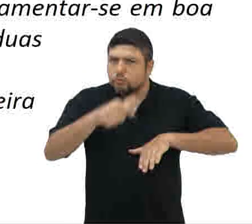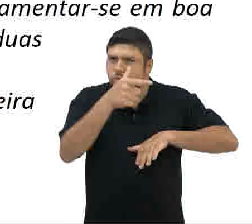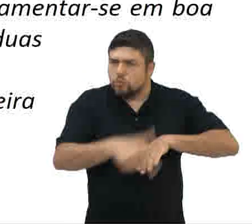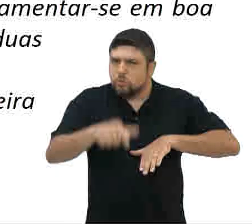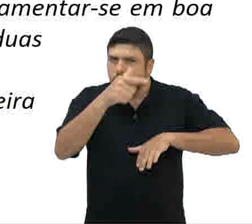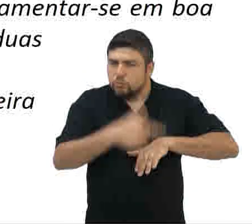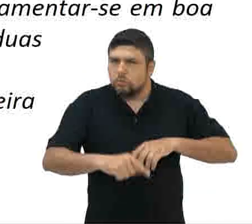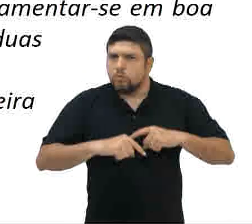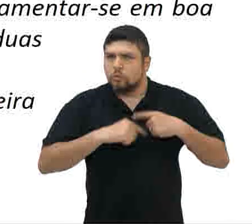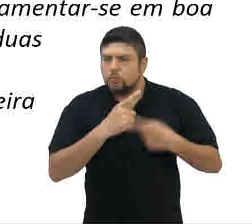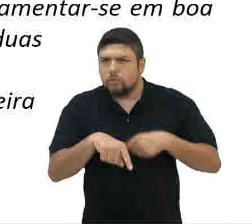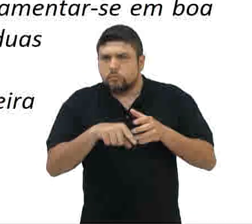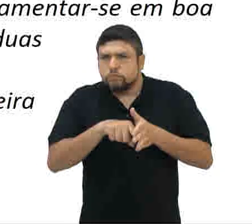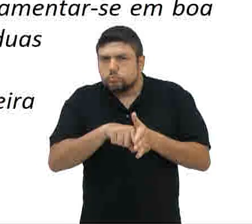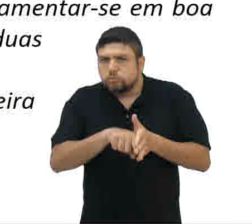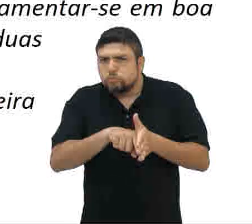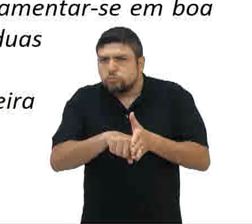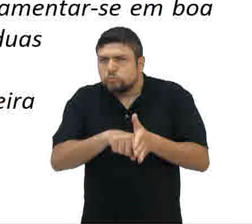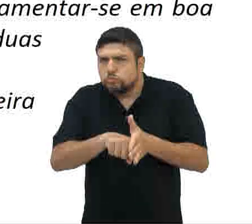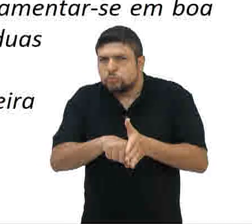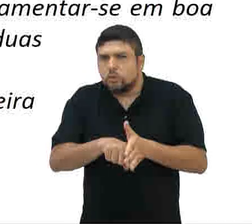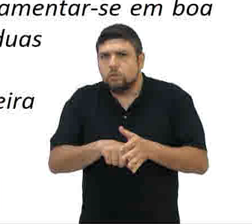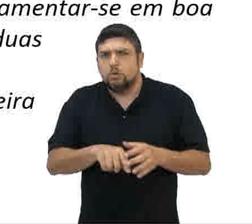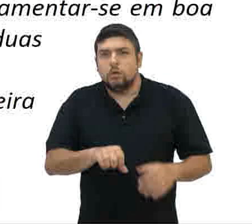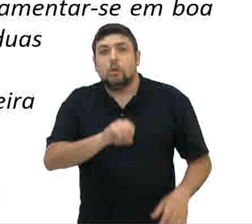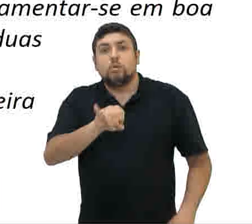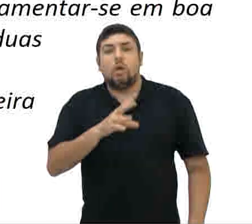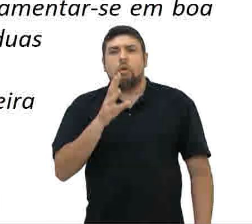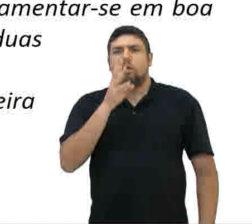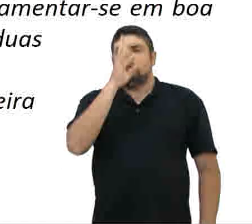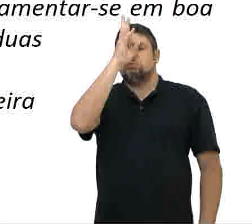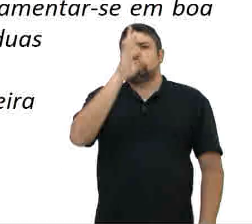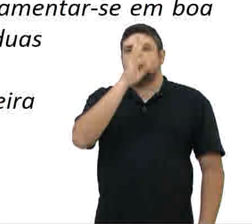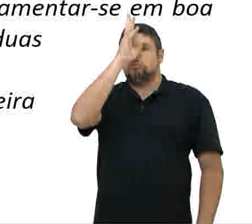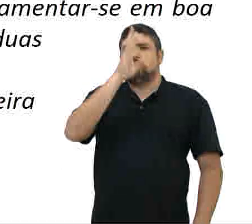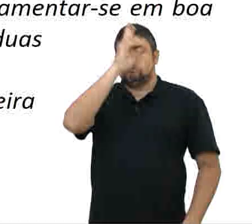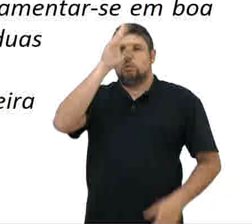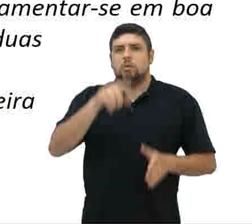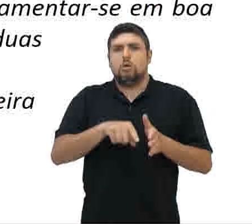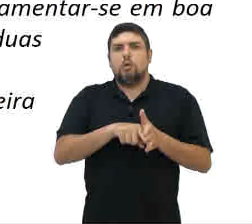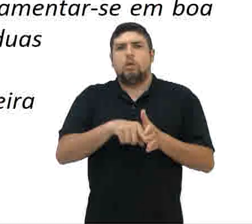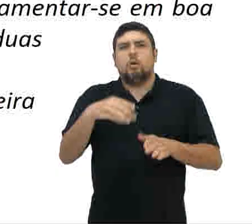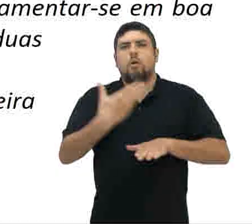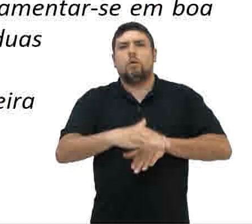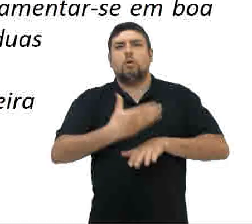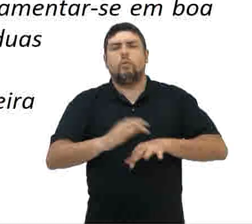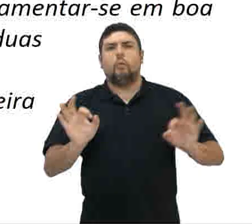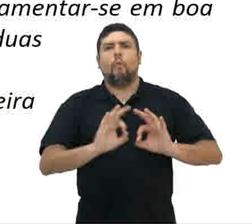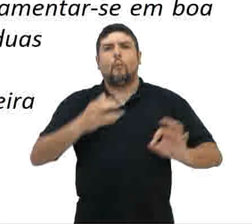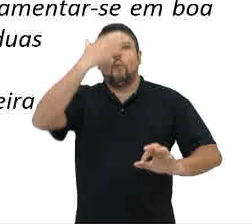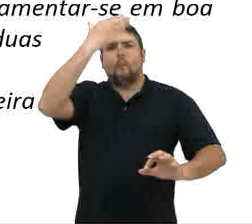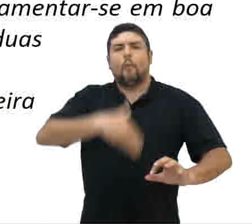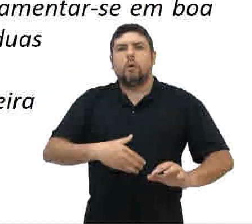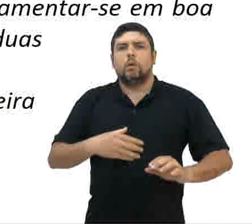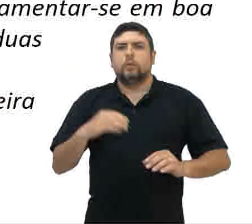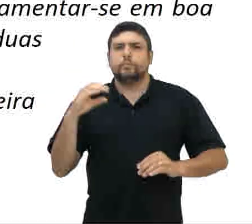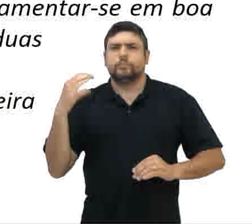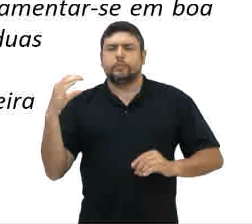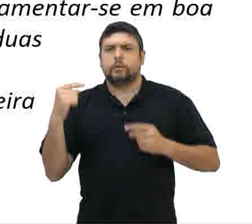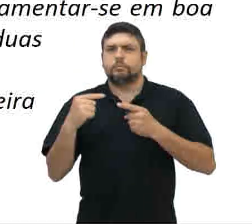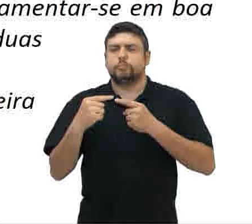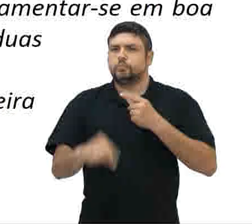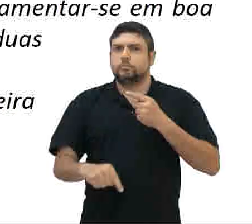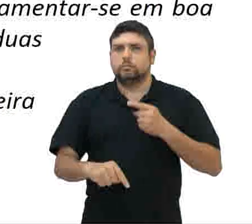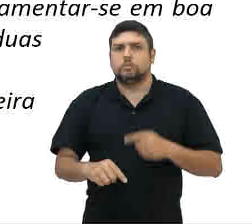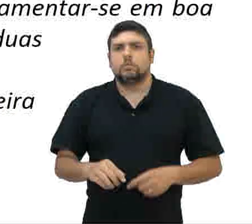investigação humana pode se considerar verdadeira ciência se não passa por demonstrações matemáticas. Então, quem disse isso foi